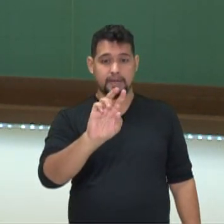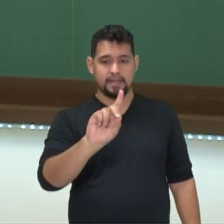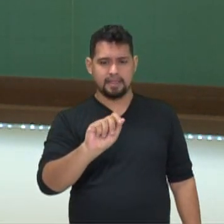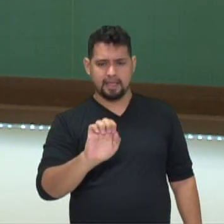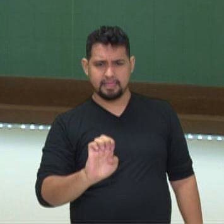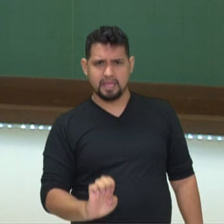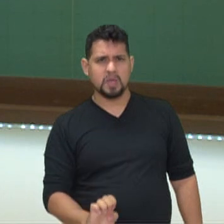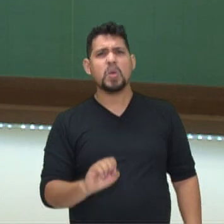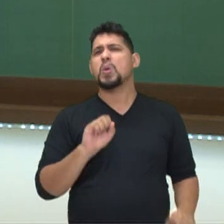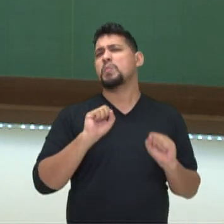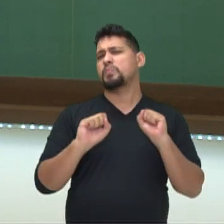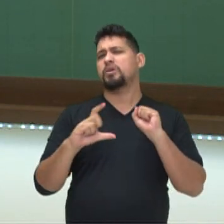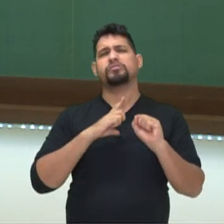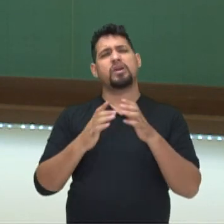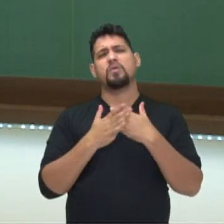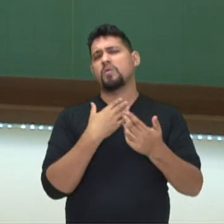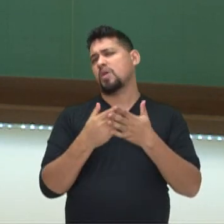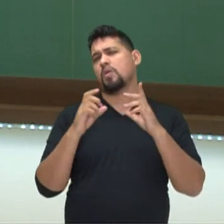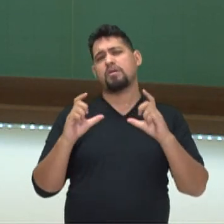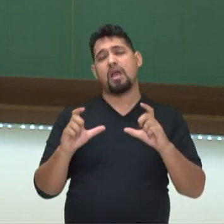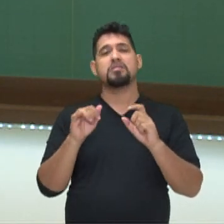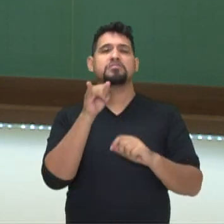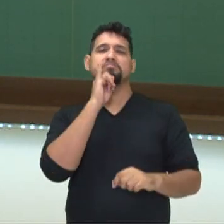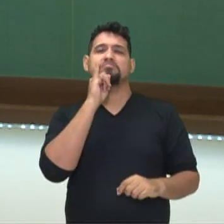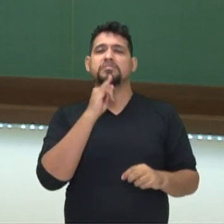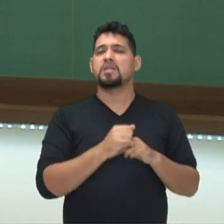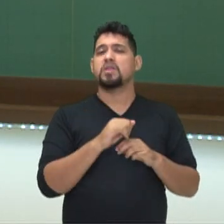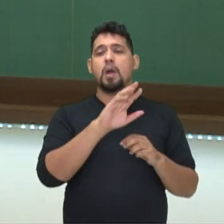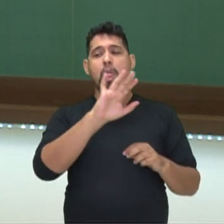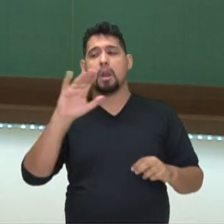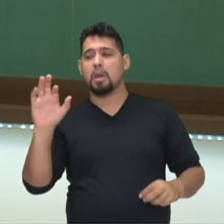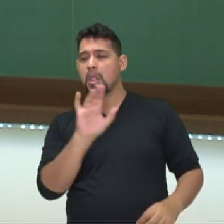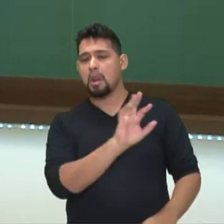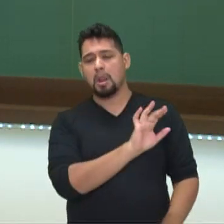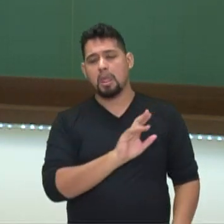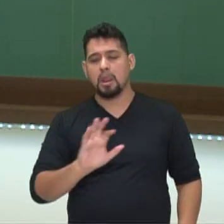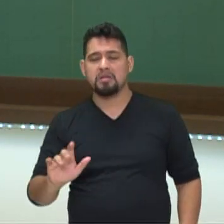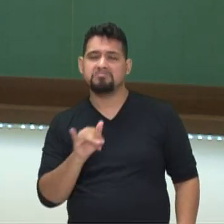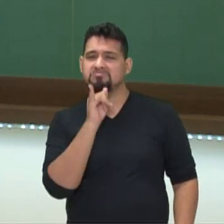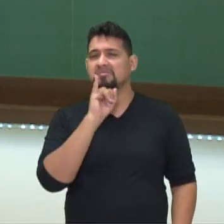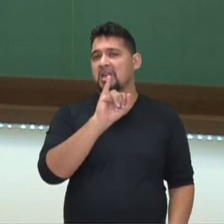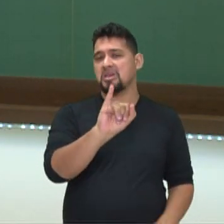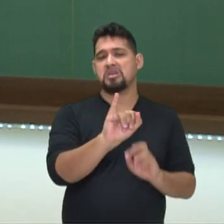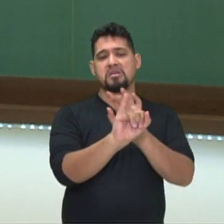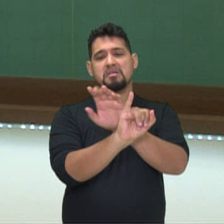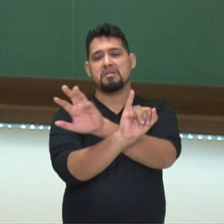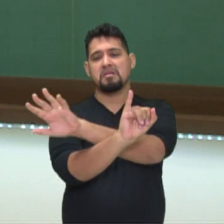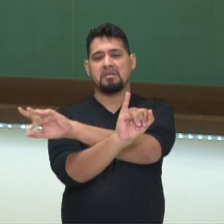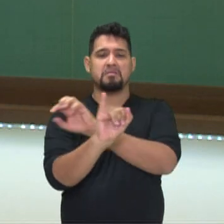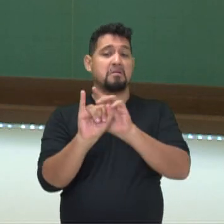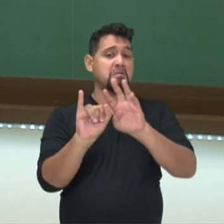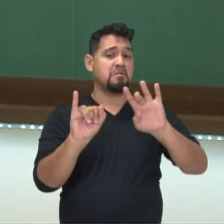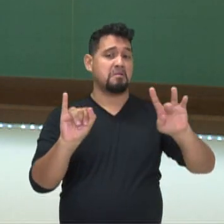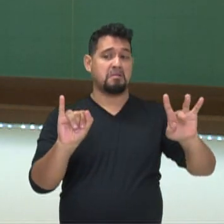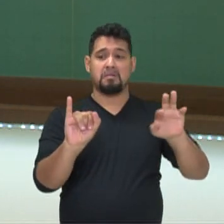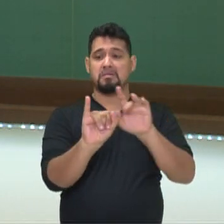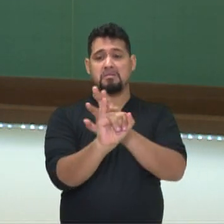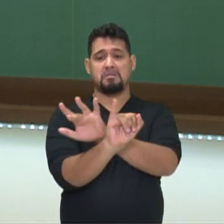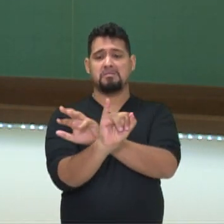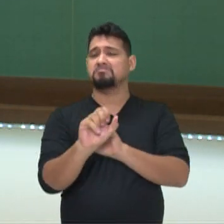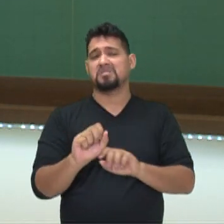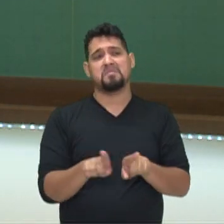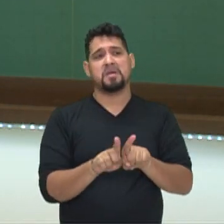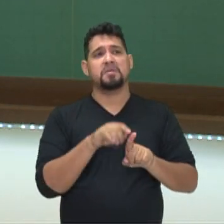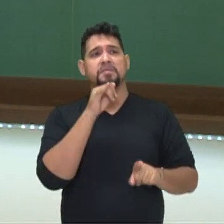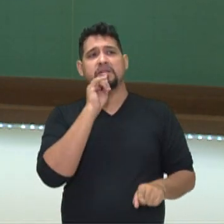L pode estar em qualquer lugar da palavra, para frente ou para trás. Para a letra I, para a letra B, para a letra E, para a letra R, para a letra